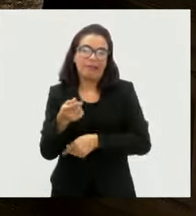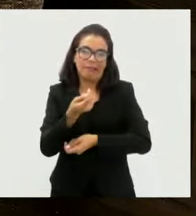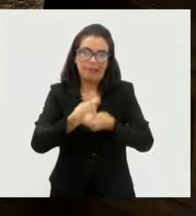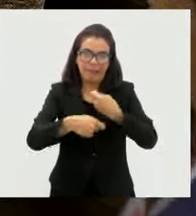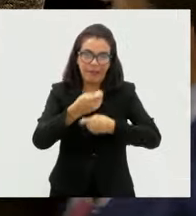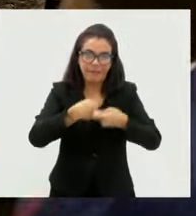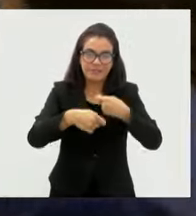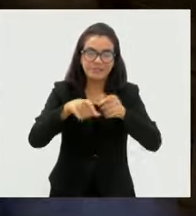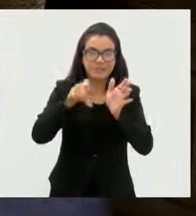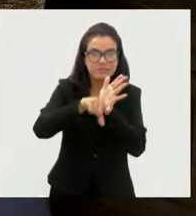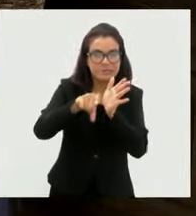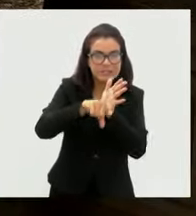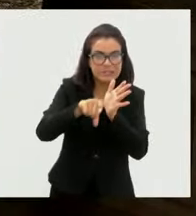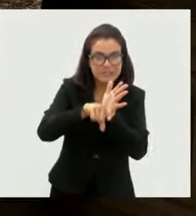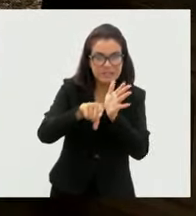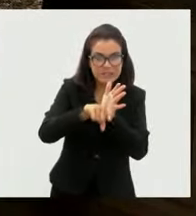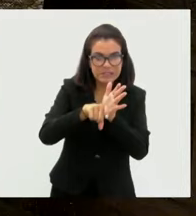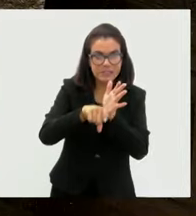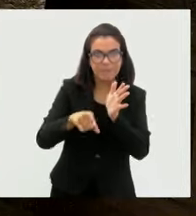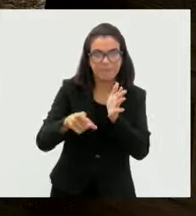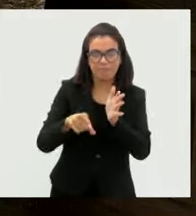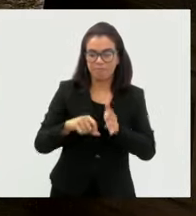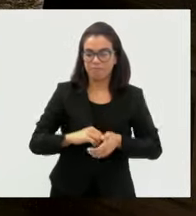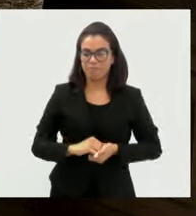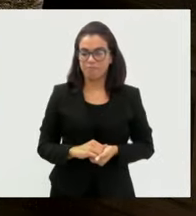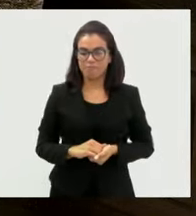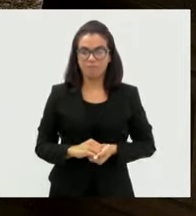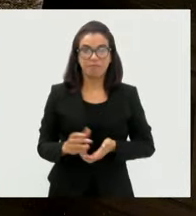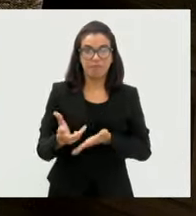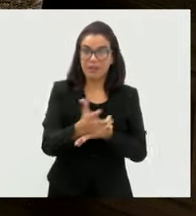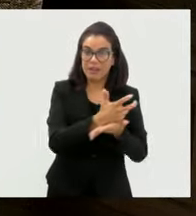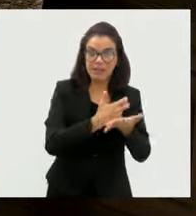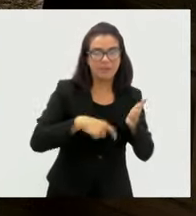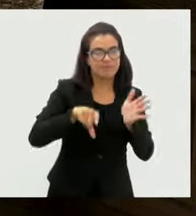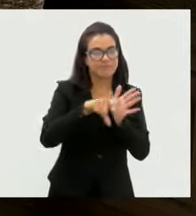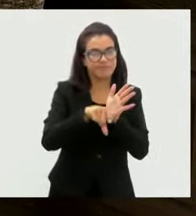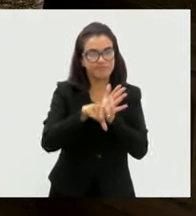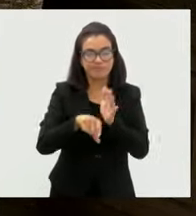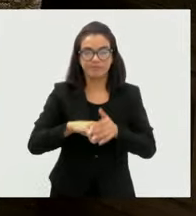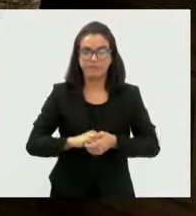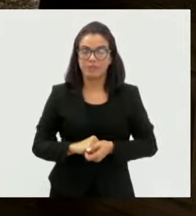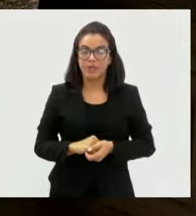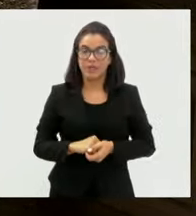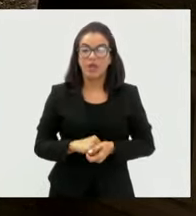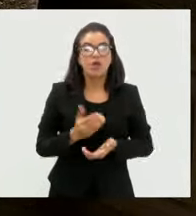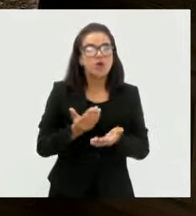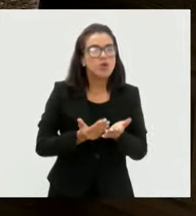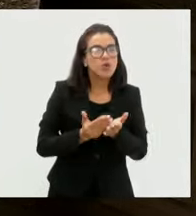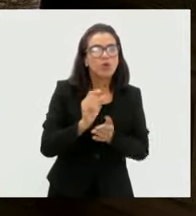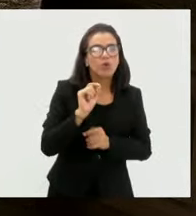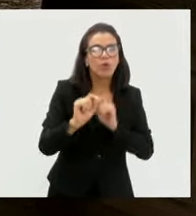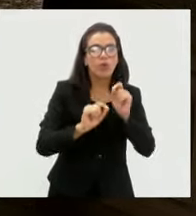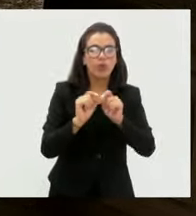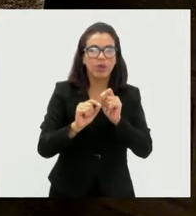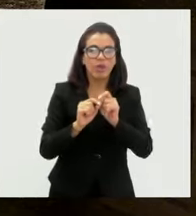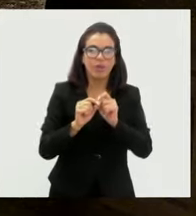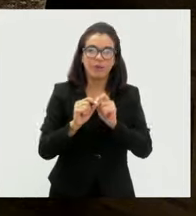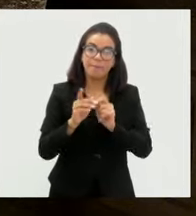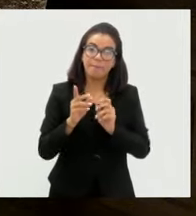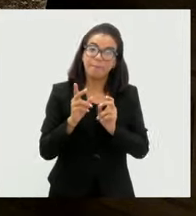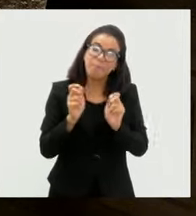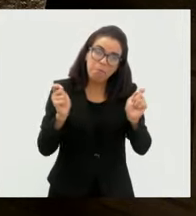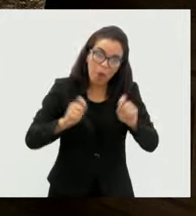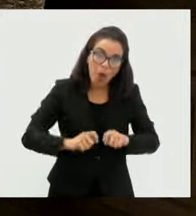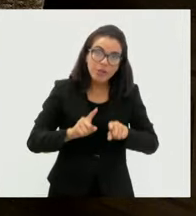E eu estou inserindo a emenda, senhor presidente, dizendo o seguinte: desde que não contrariem a